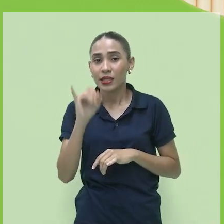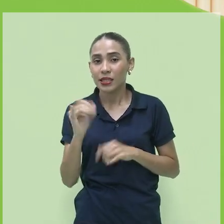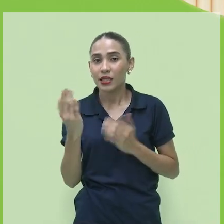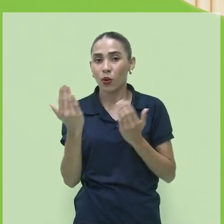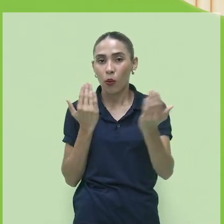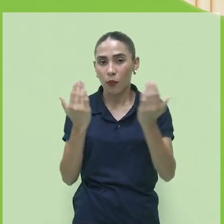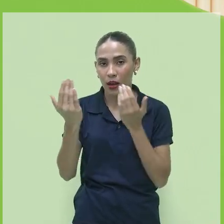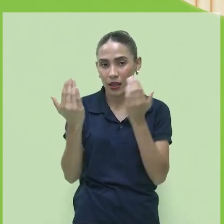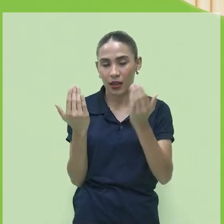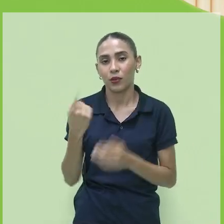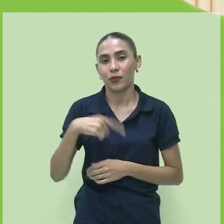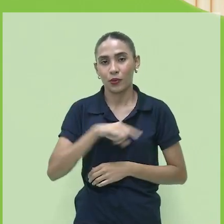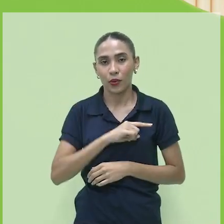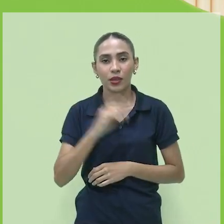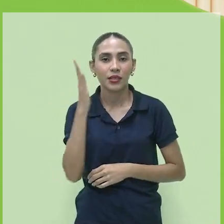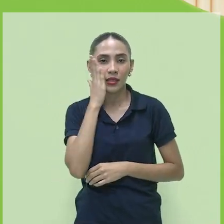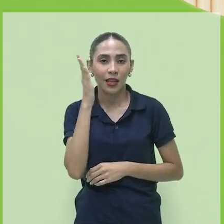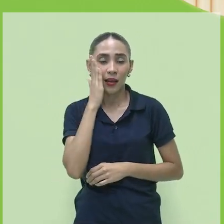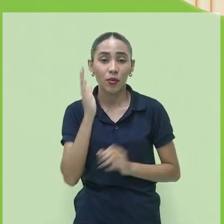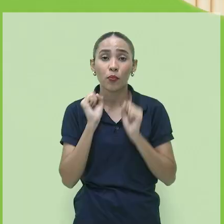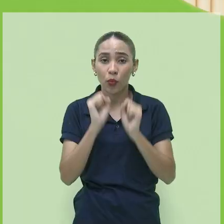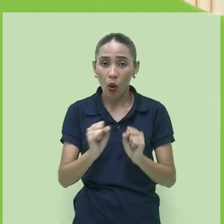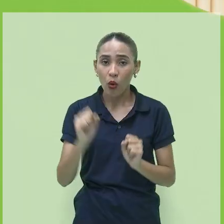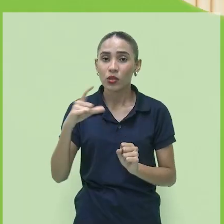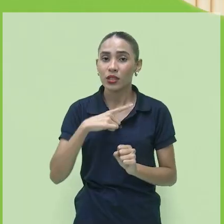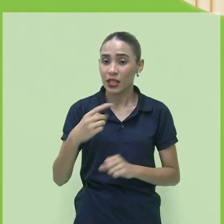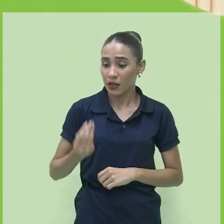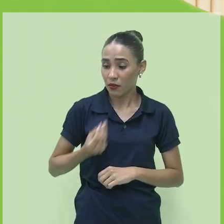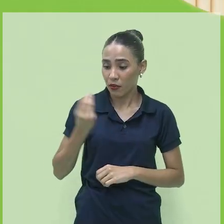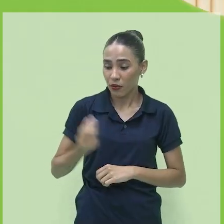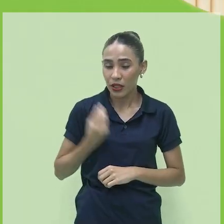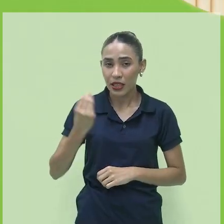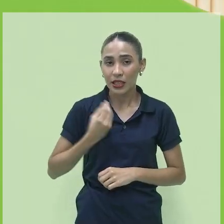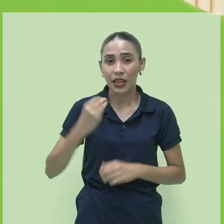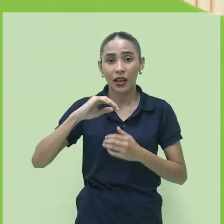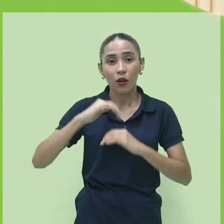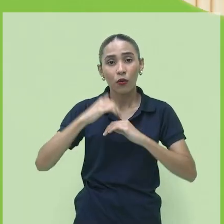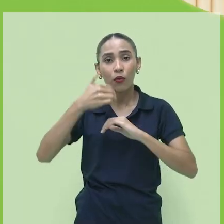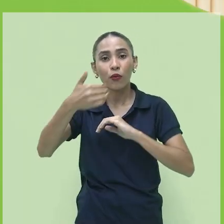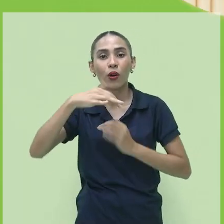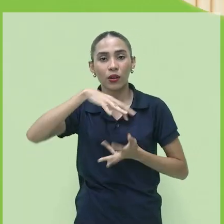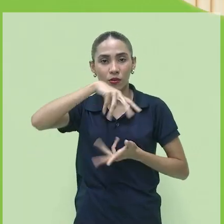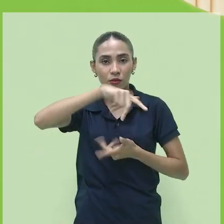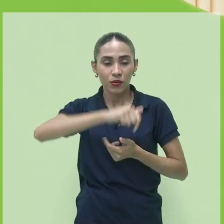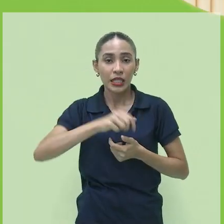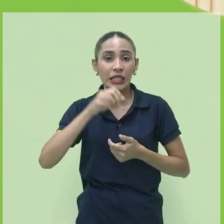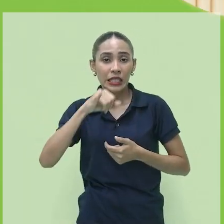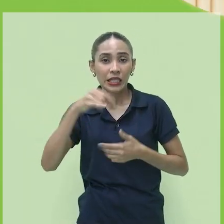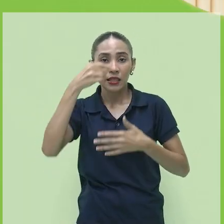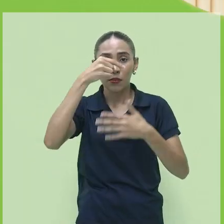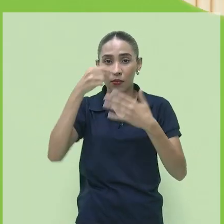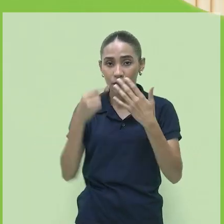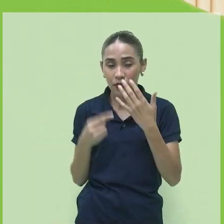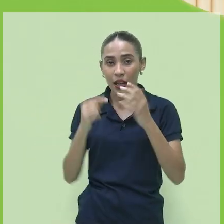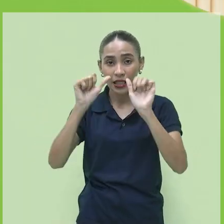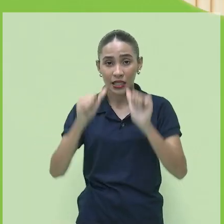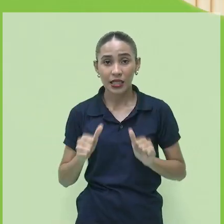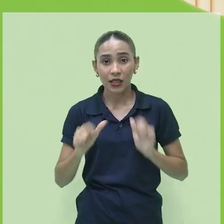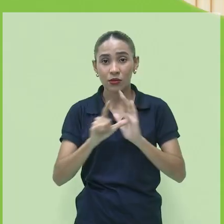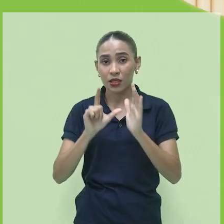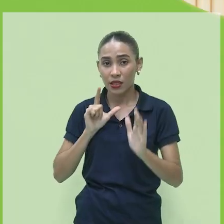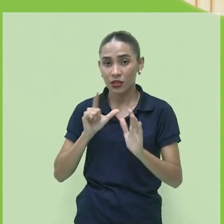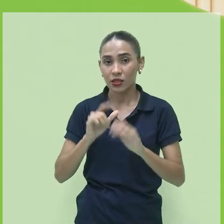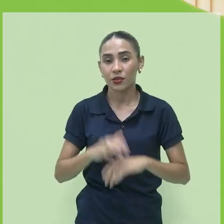um comparativo desse local, a gente sabe que pode haver vida naquele local, lá no espaço, através dessas condições